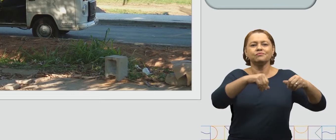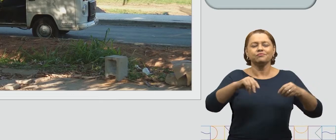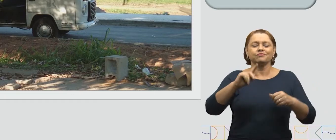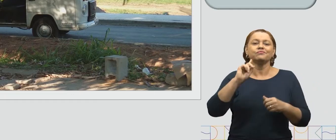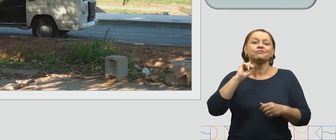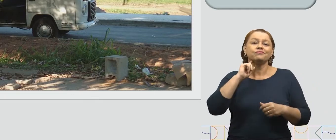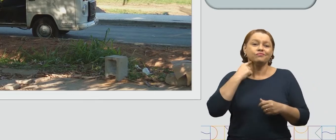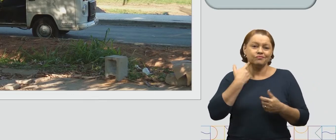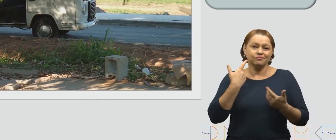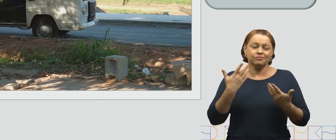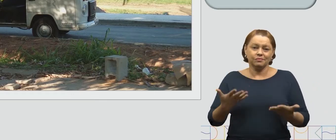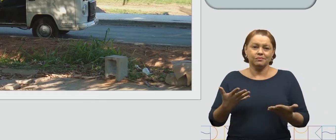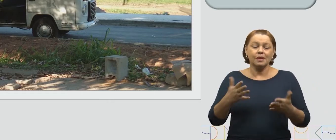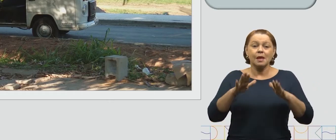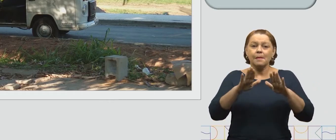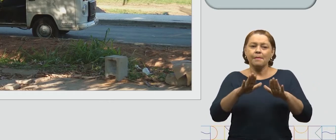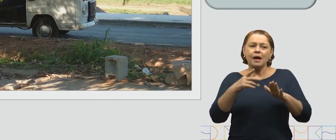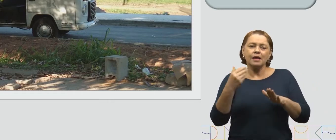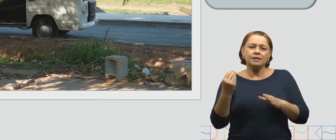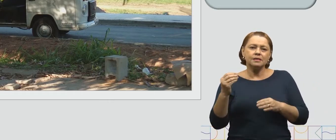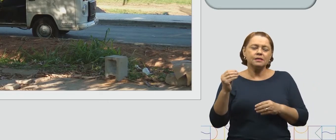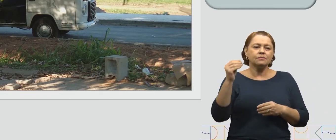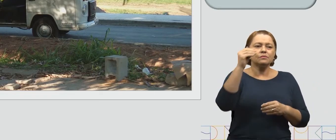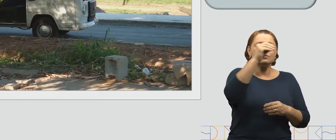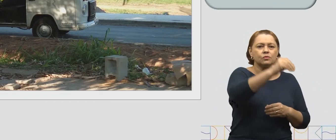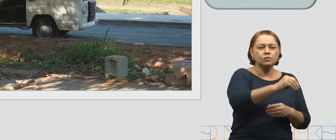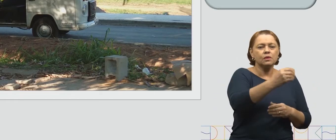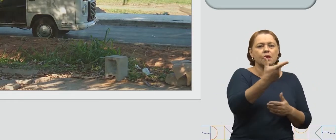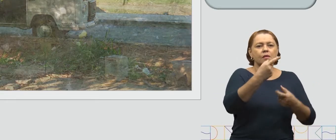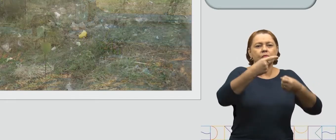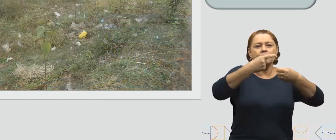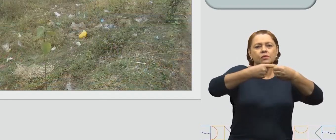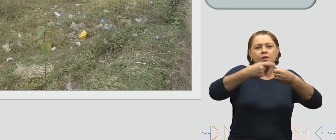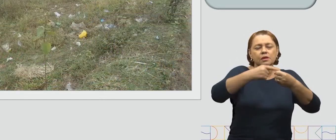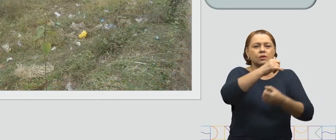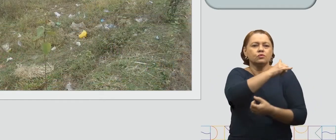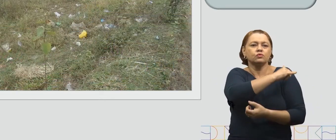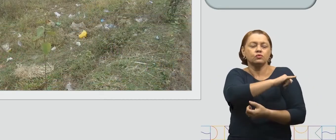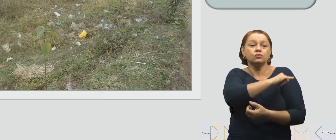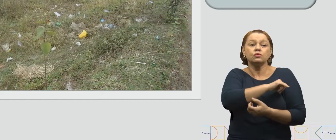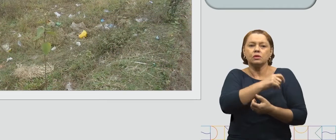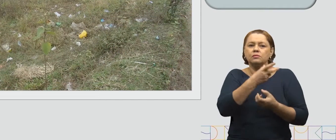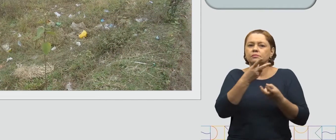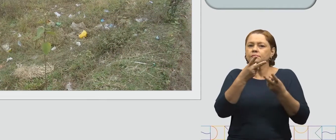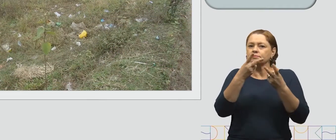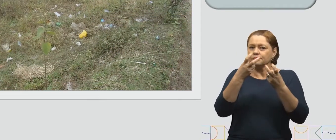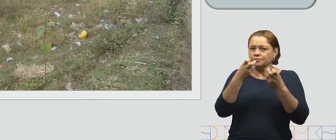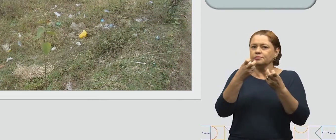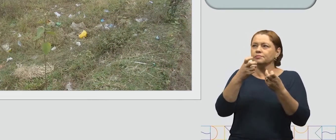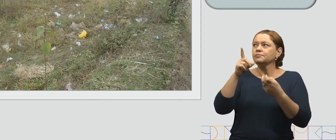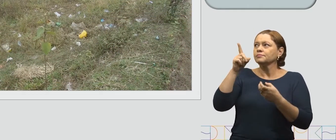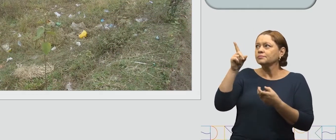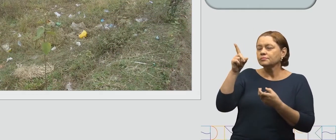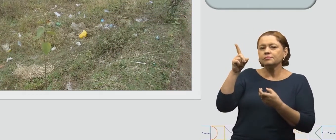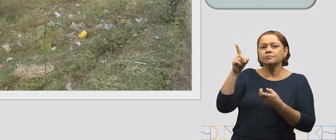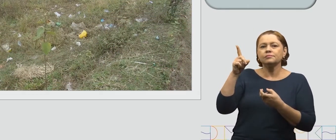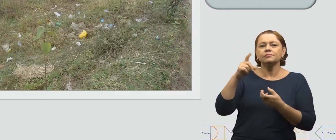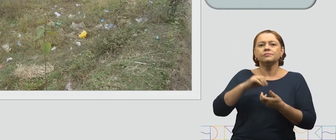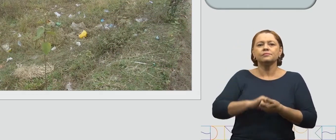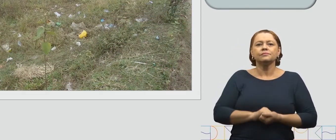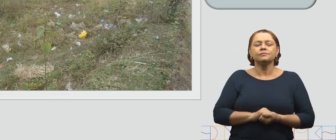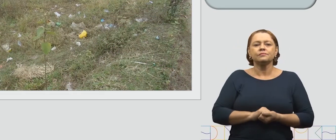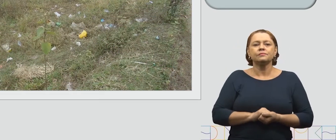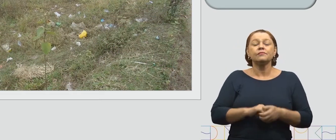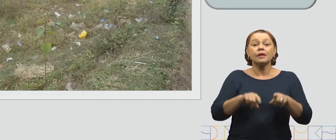Se formos para uma cidade do interior do estado do Rio de Janeiro, podemos observar, em Quatis, estado do